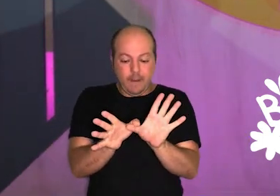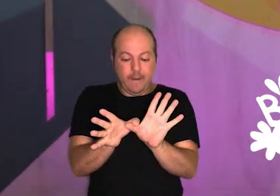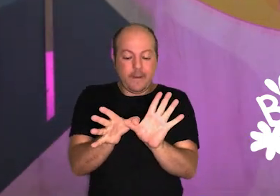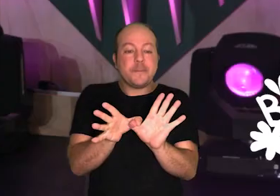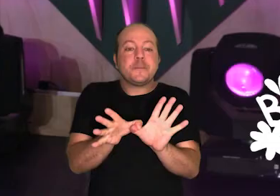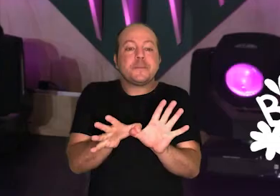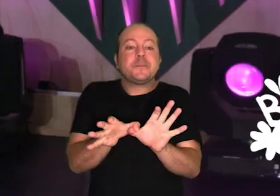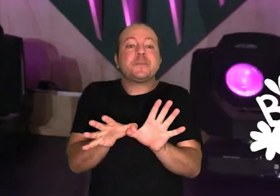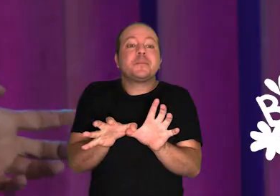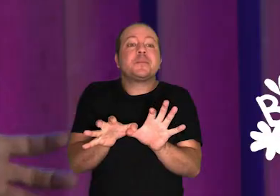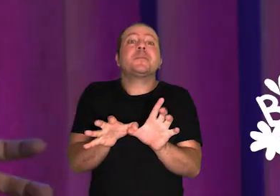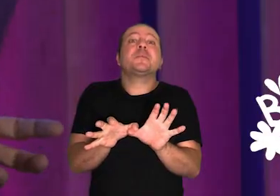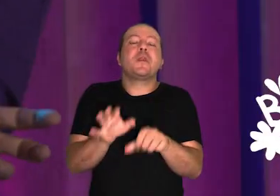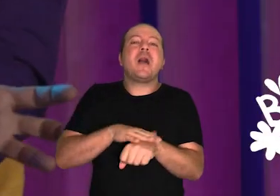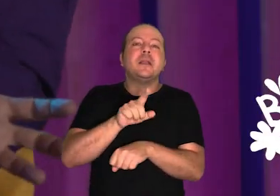e faz...